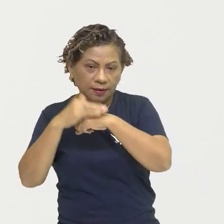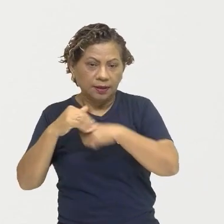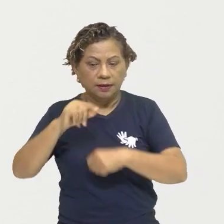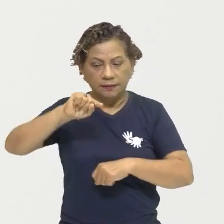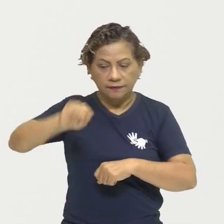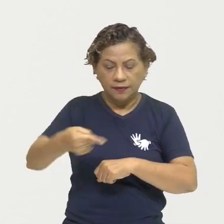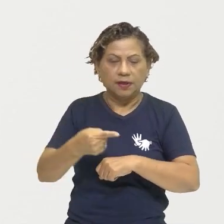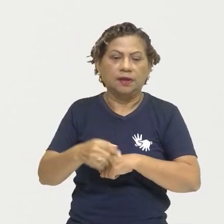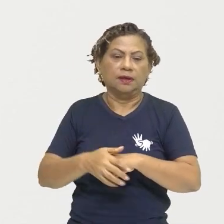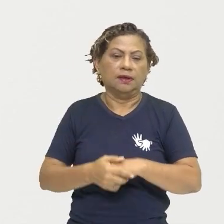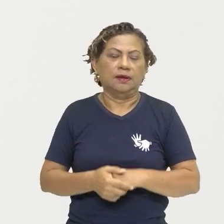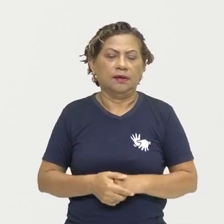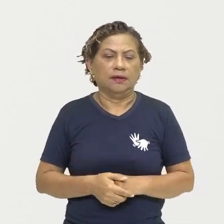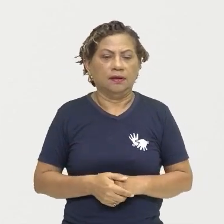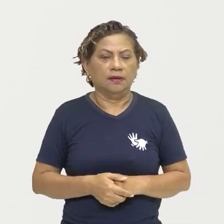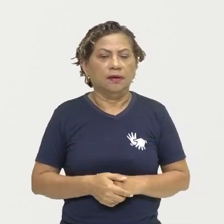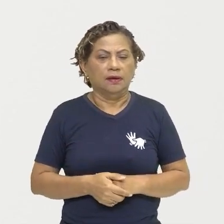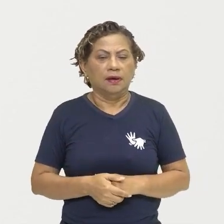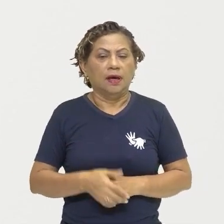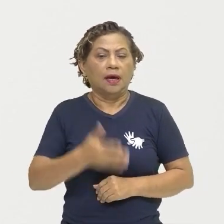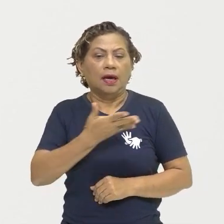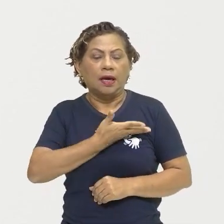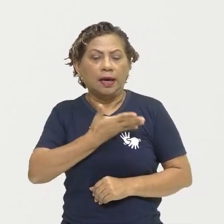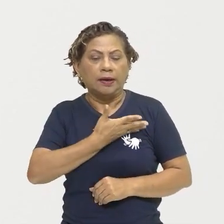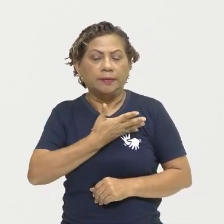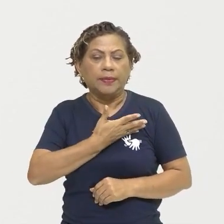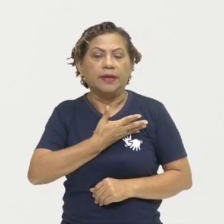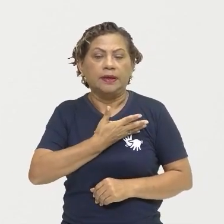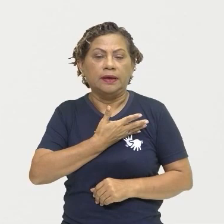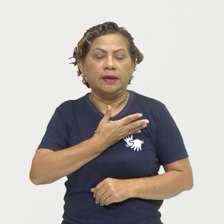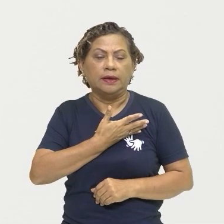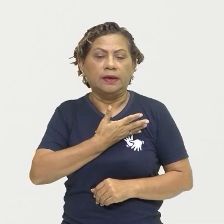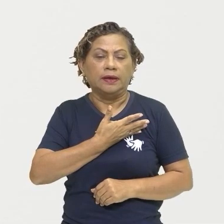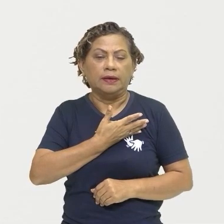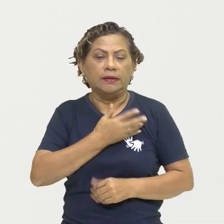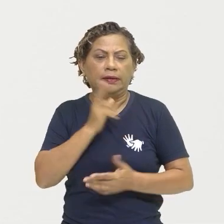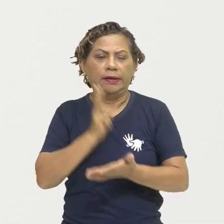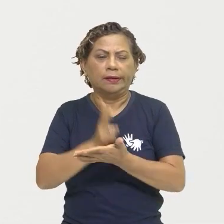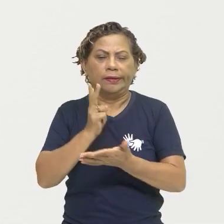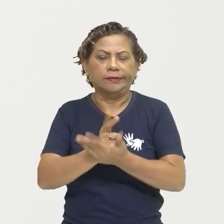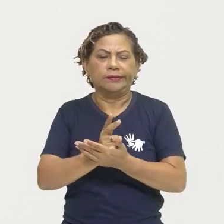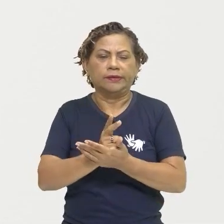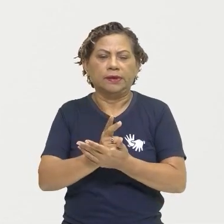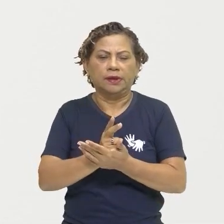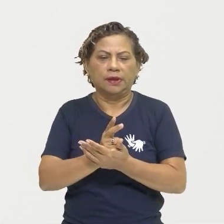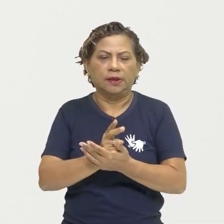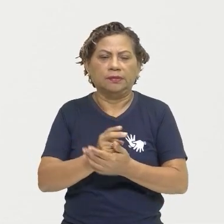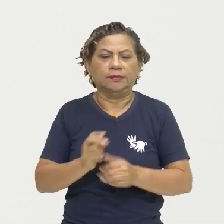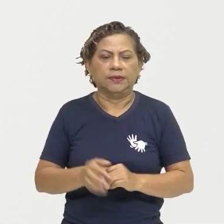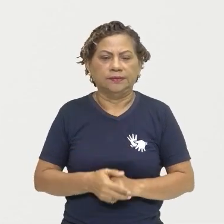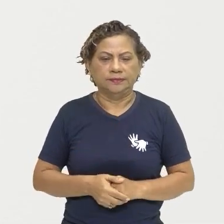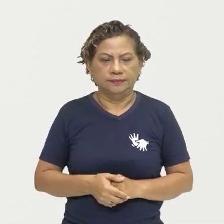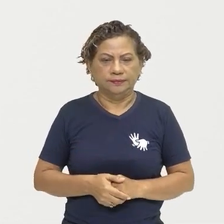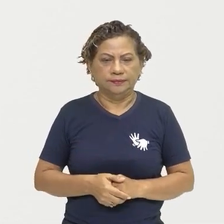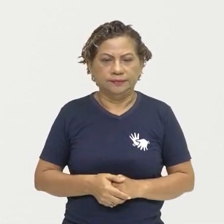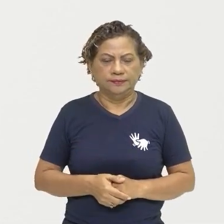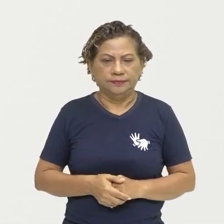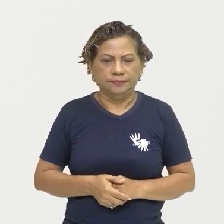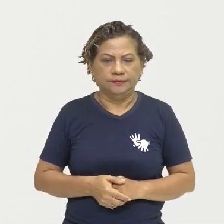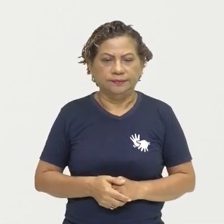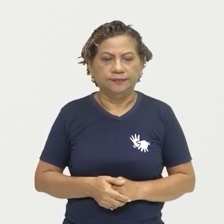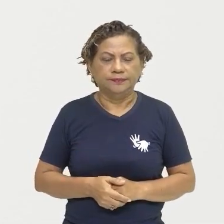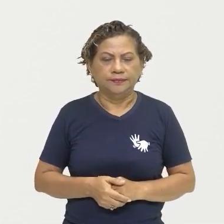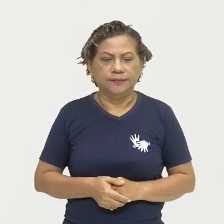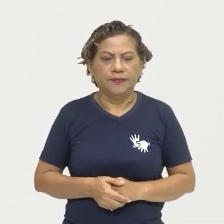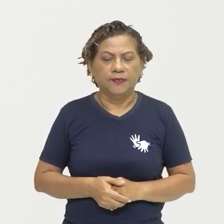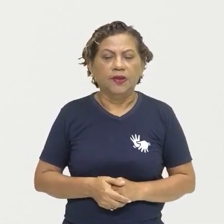também, amiga de todas as horas. Lembra, eu estou separando aqui. Mas olha na segunda oração, tá? A segunda que é a sindética. Vamos lá.